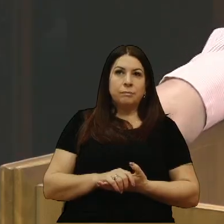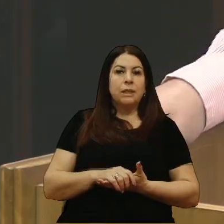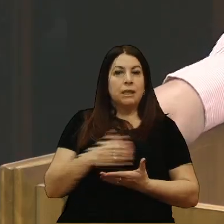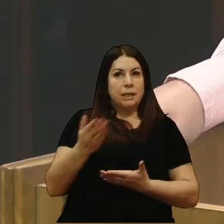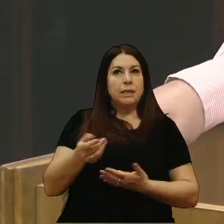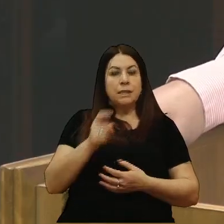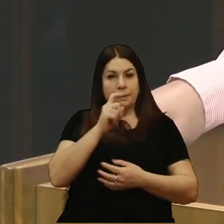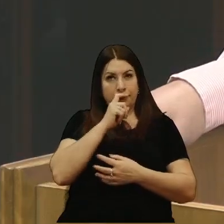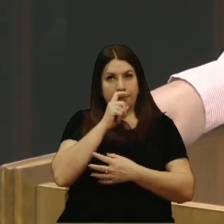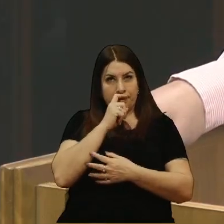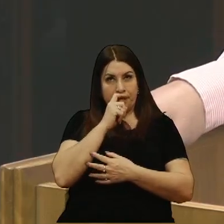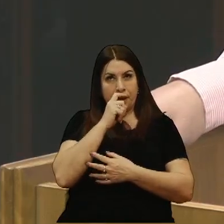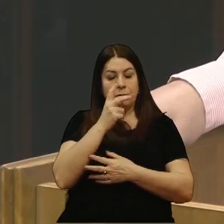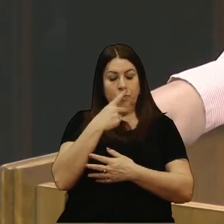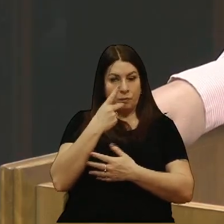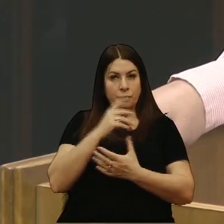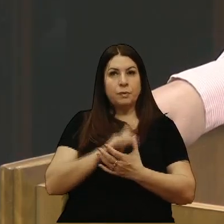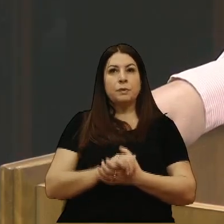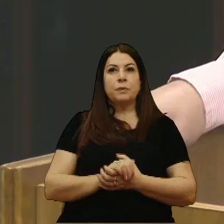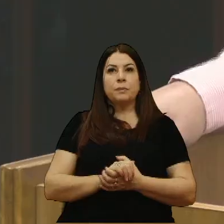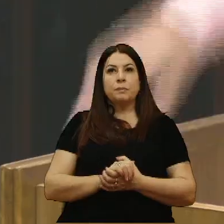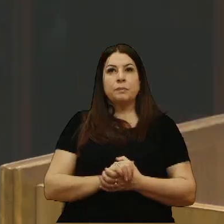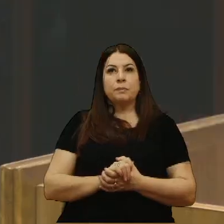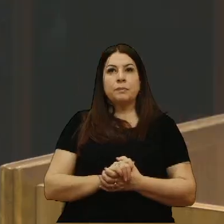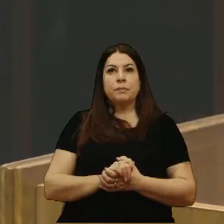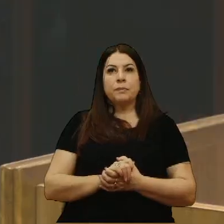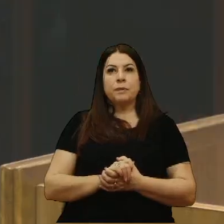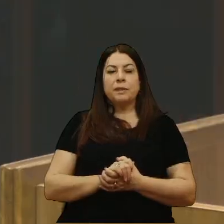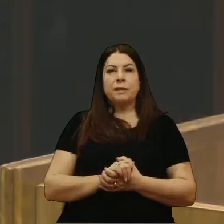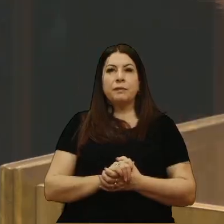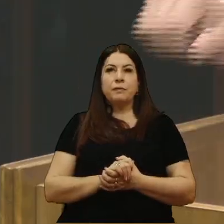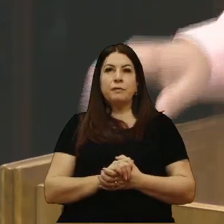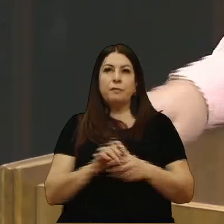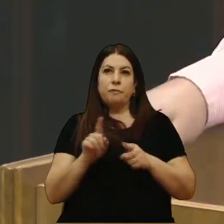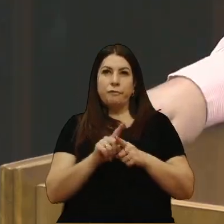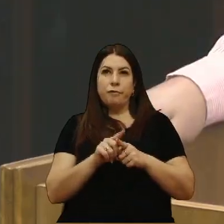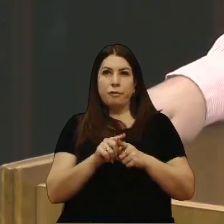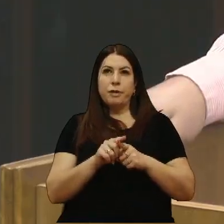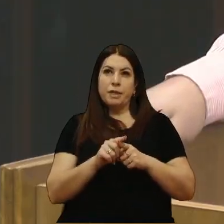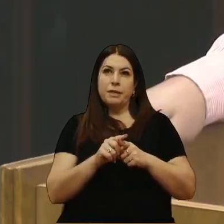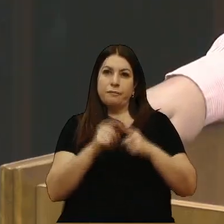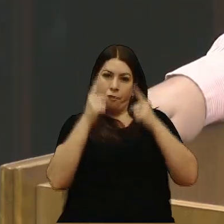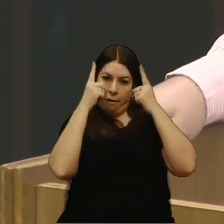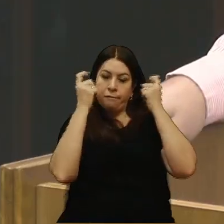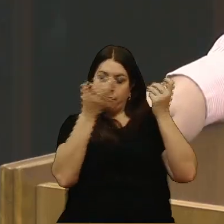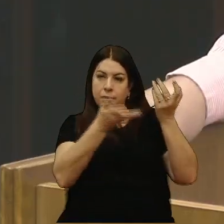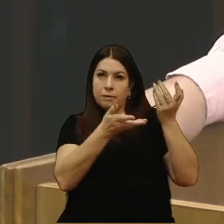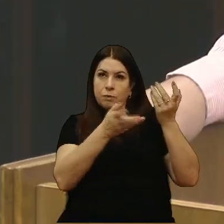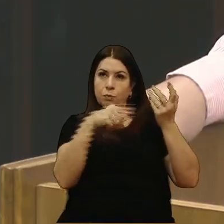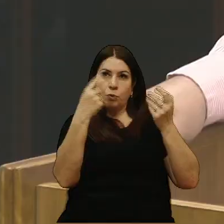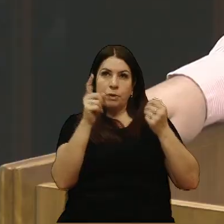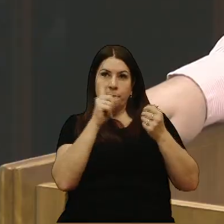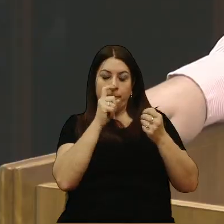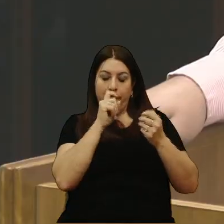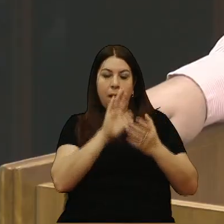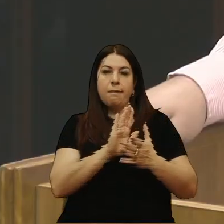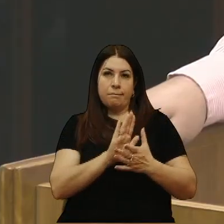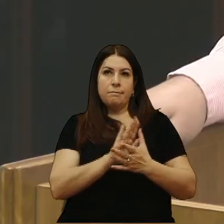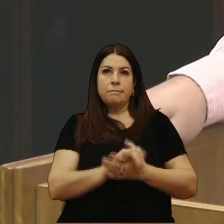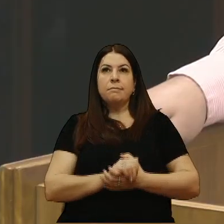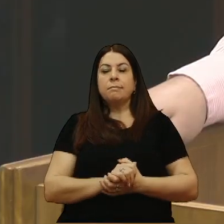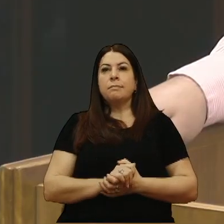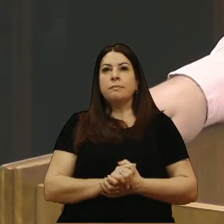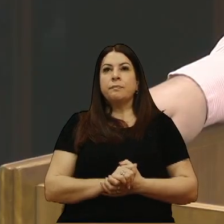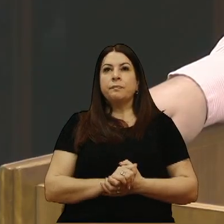Esse pai, quando se manifestou, foi agredido por outros pais,